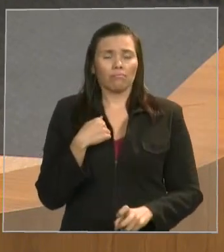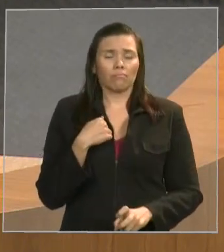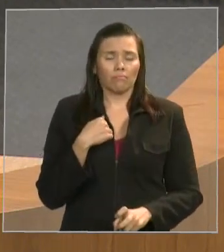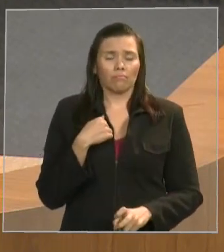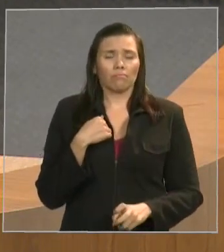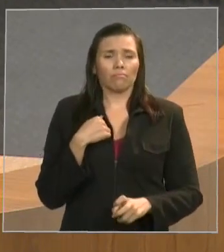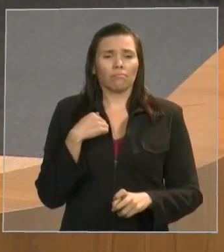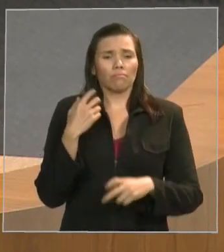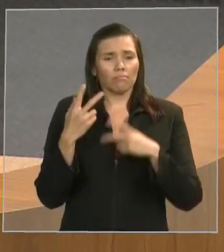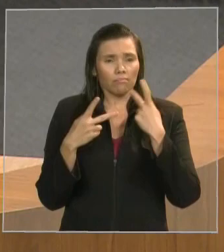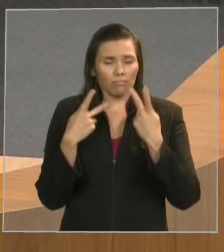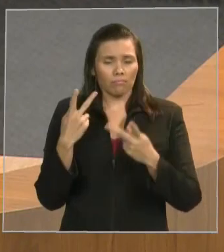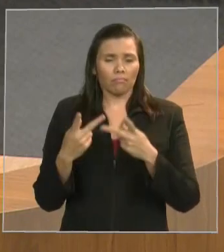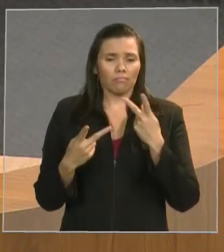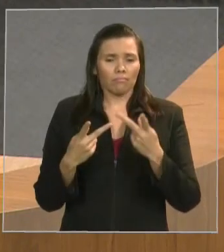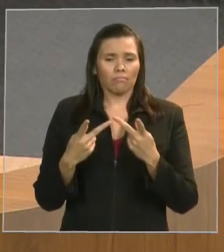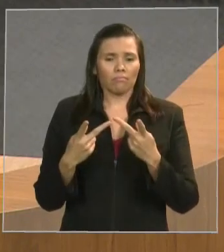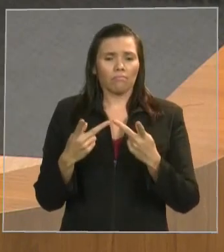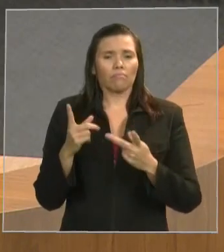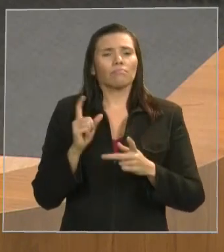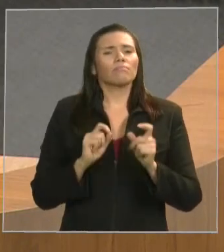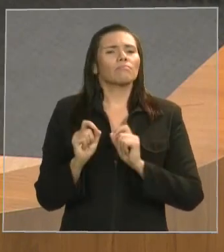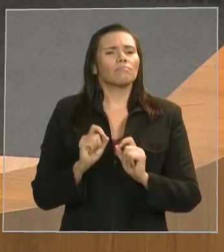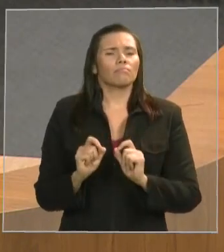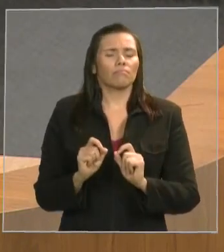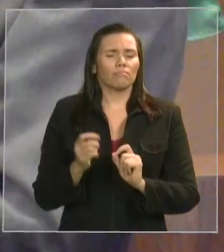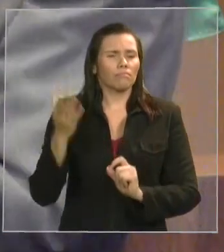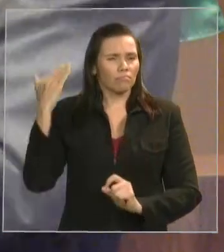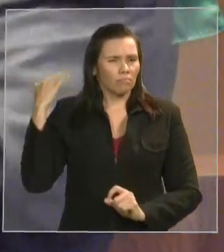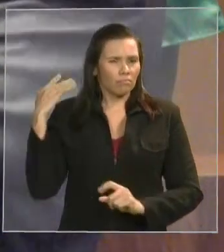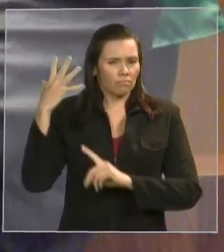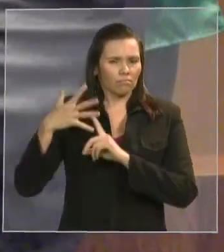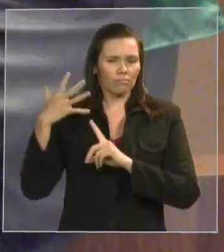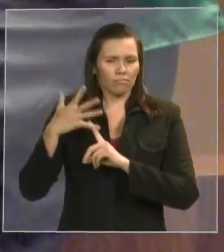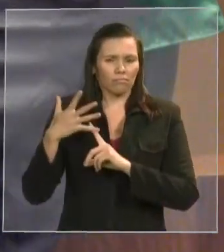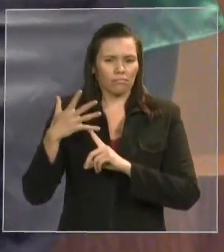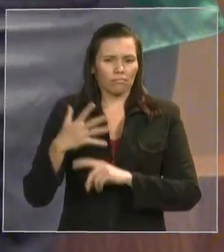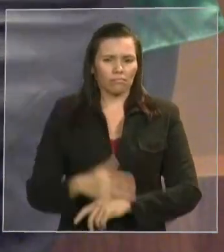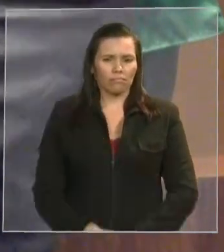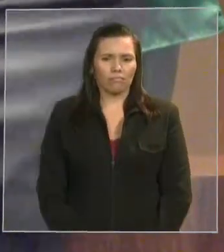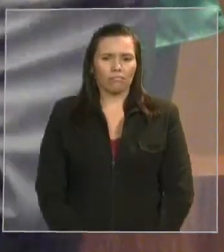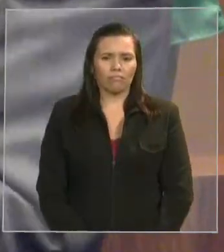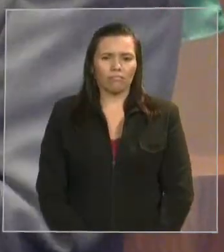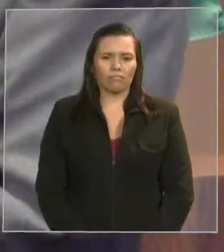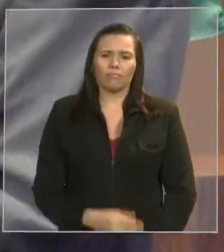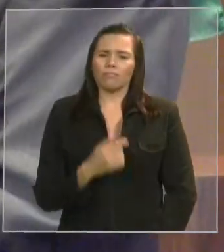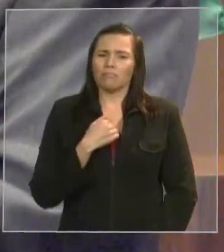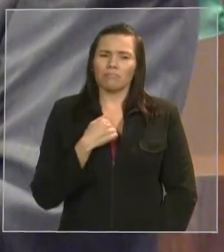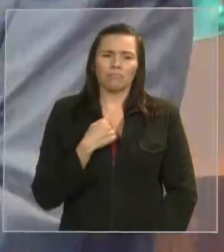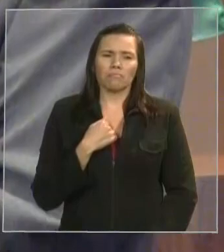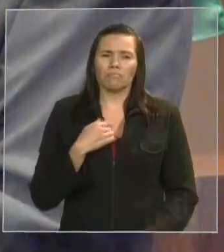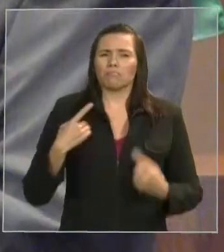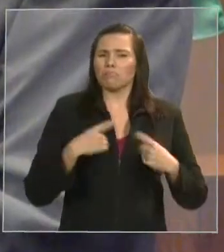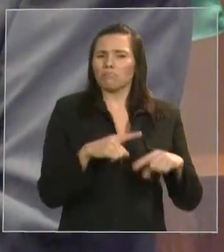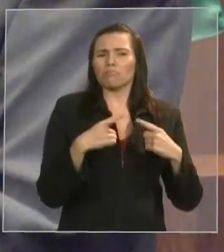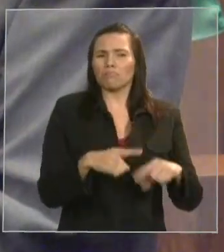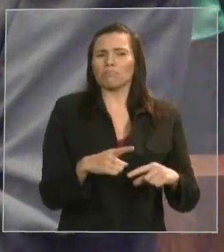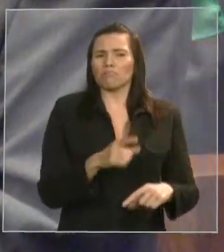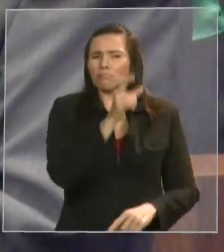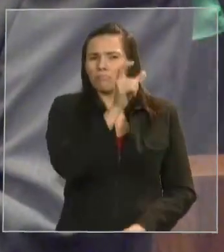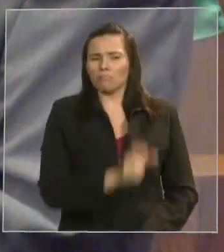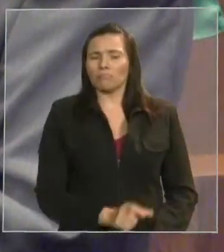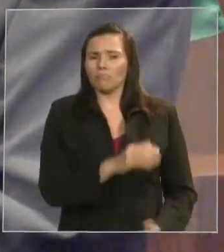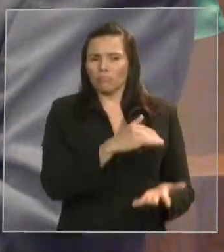aspecto formal. O que é que eu disse? Eu não entrei no lado pessoal, da vida pessoal do